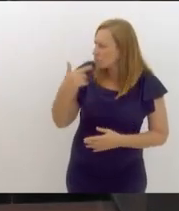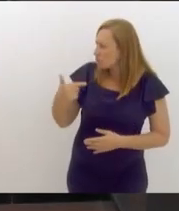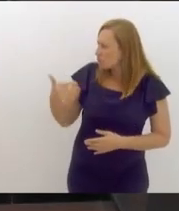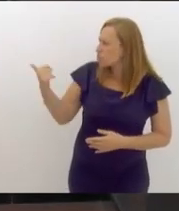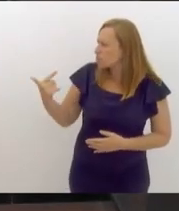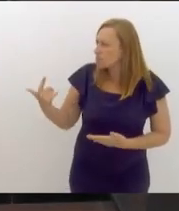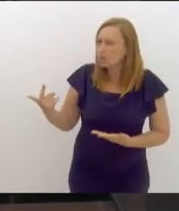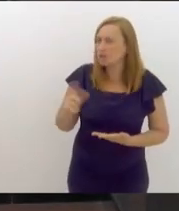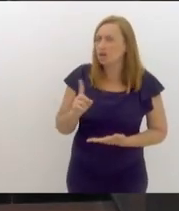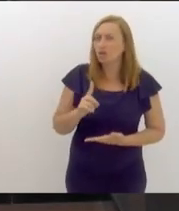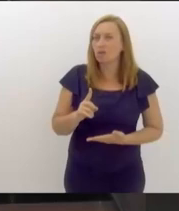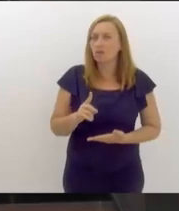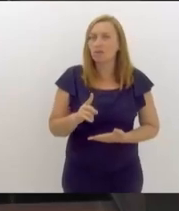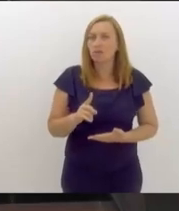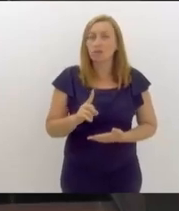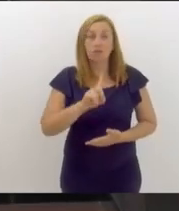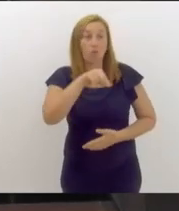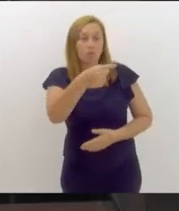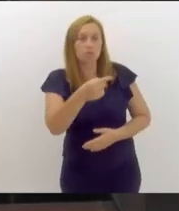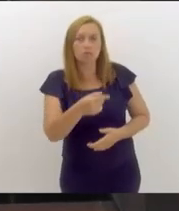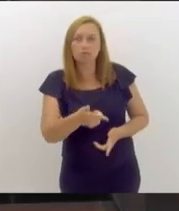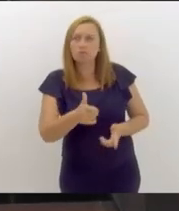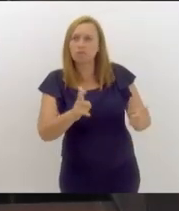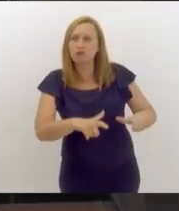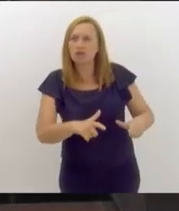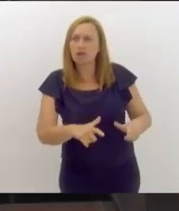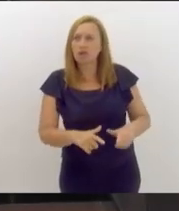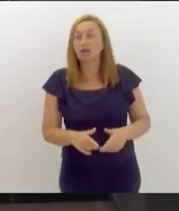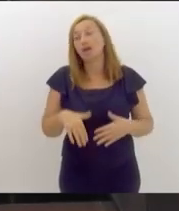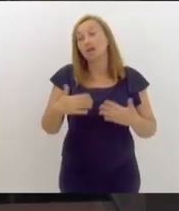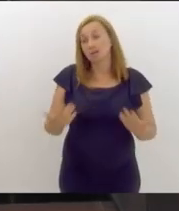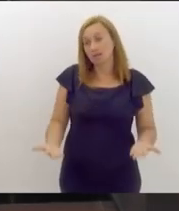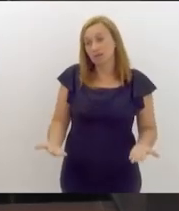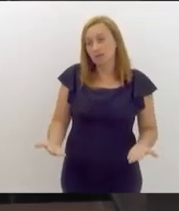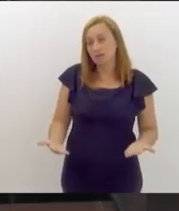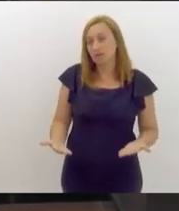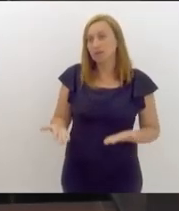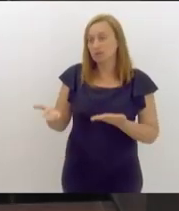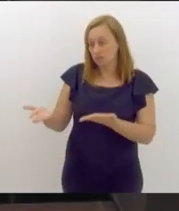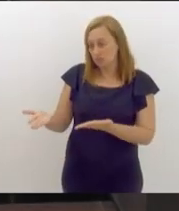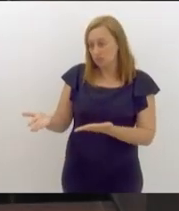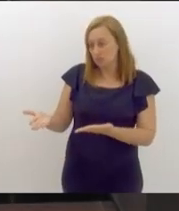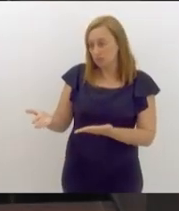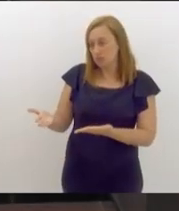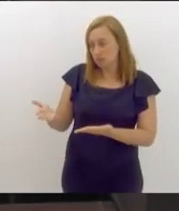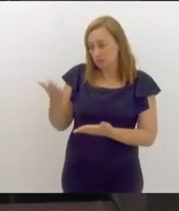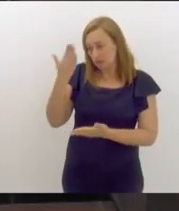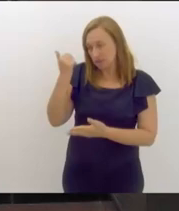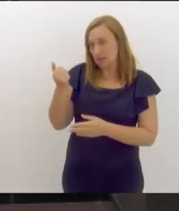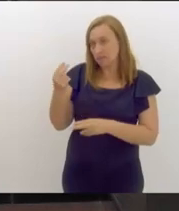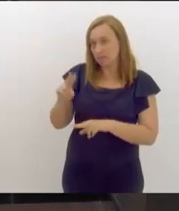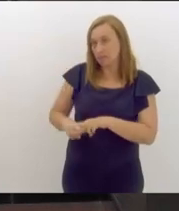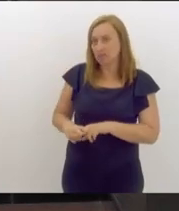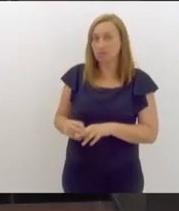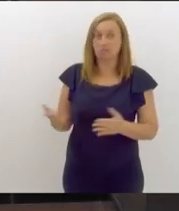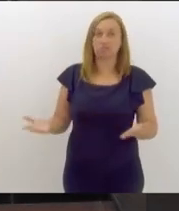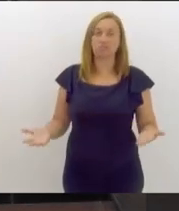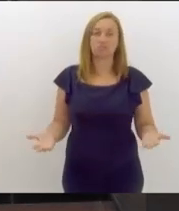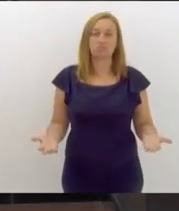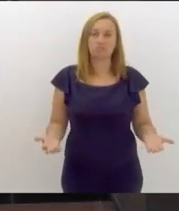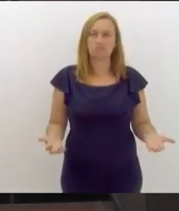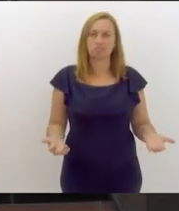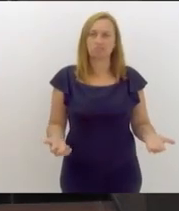o tiro partiu de um outro lugar então os senhores sabe que estão preso então há uma realidade